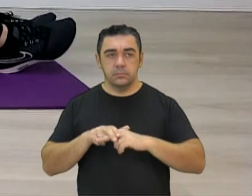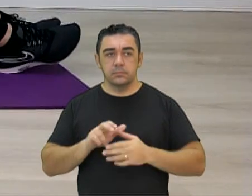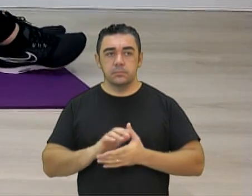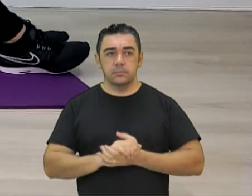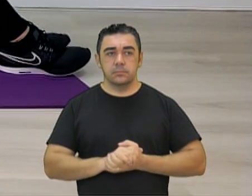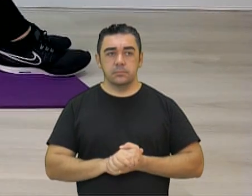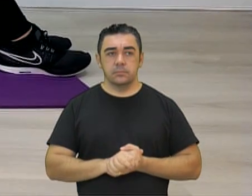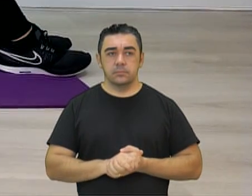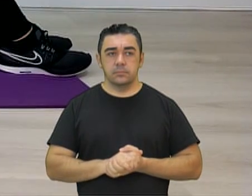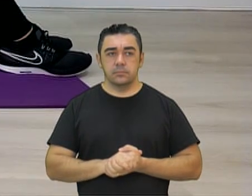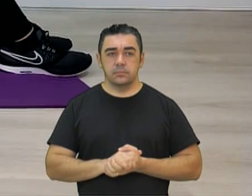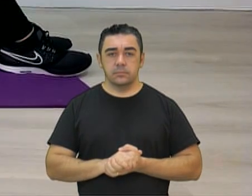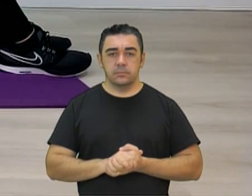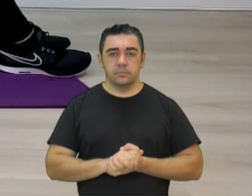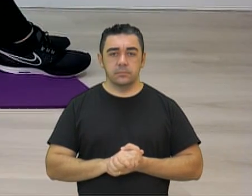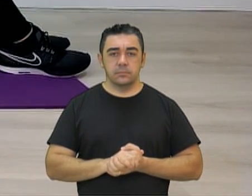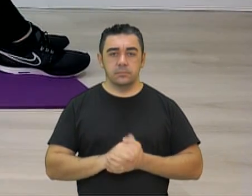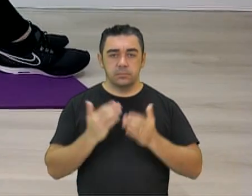decúbito.